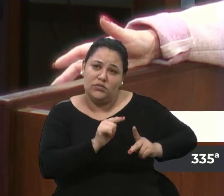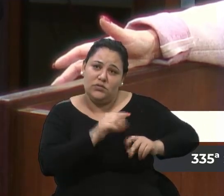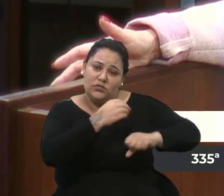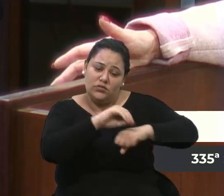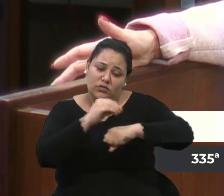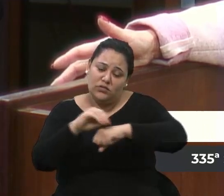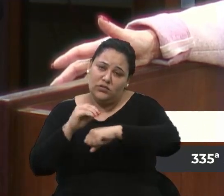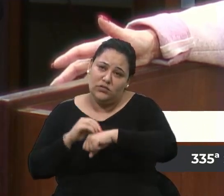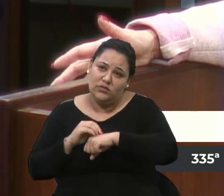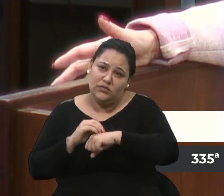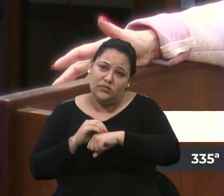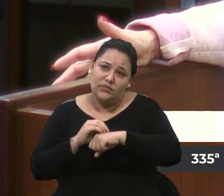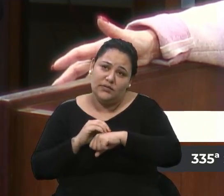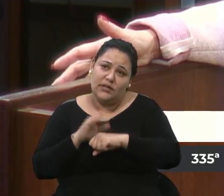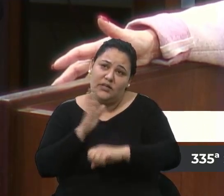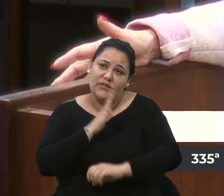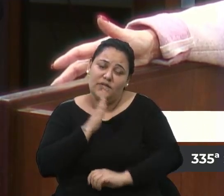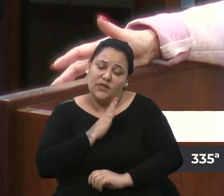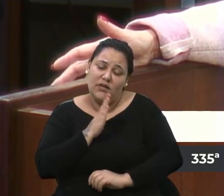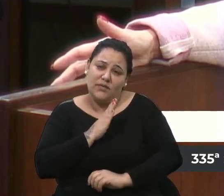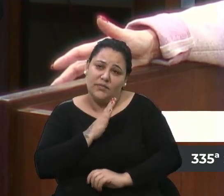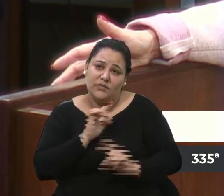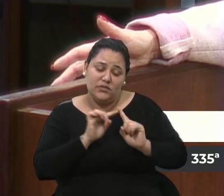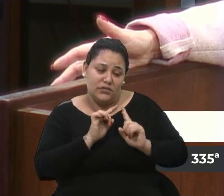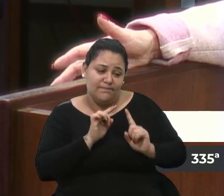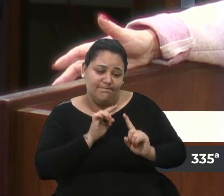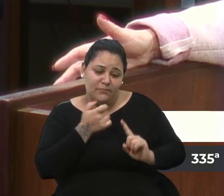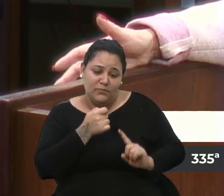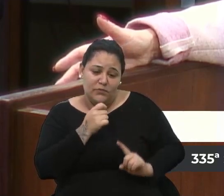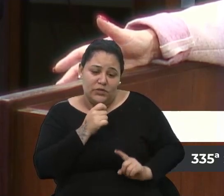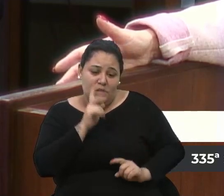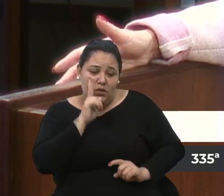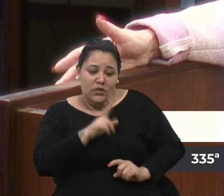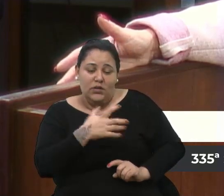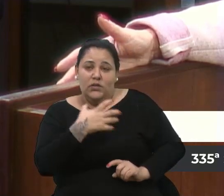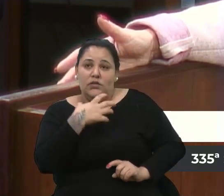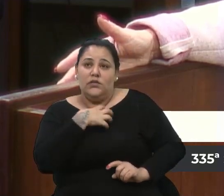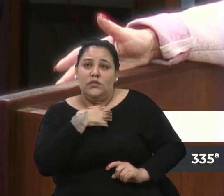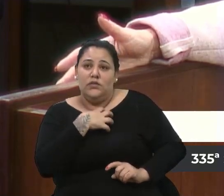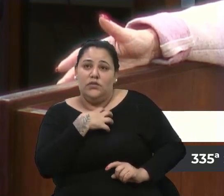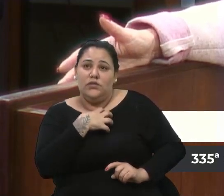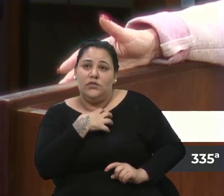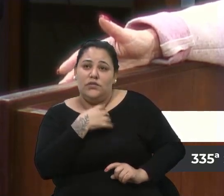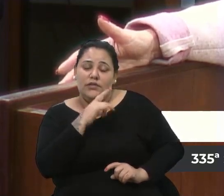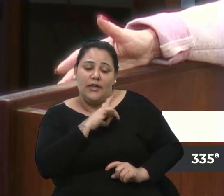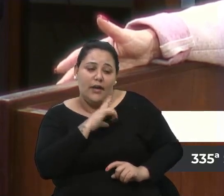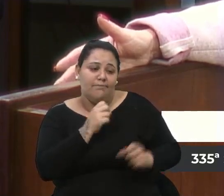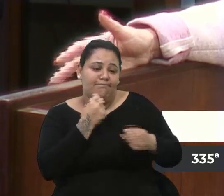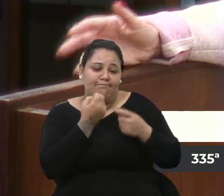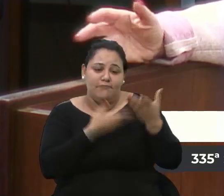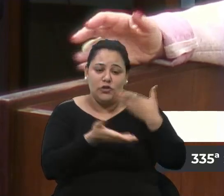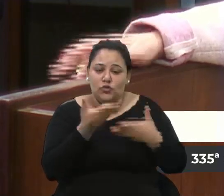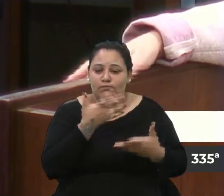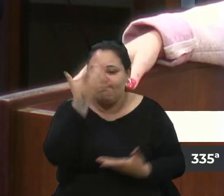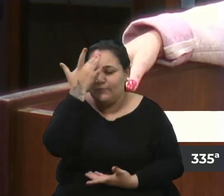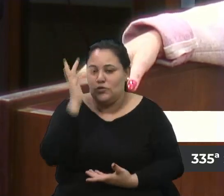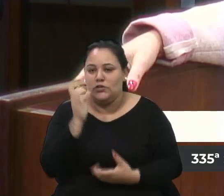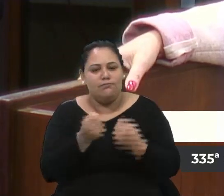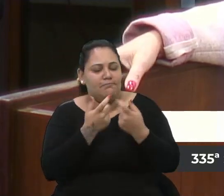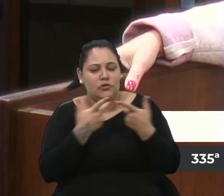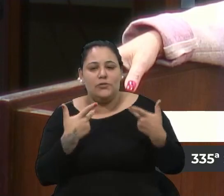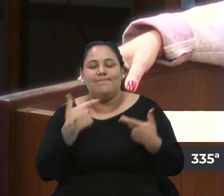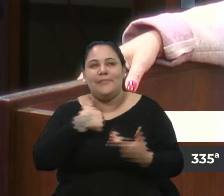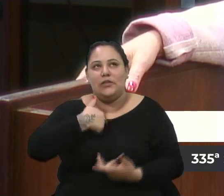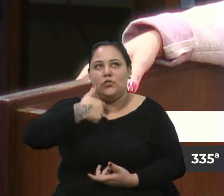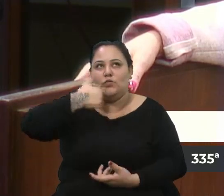às vezes são rápidos. A gente vê uma forma de que, inclusive, isso tem algum retorno, não sei. Acho que nós precisamos de